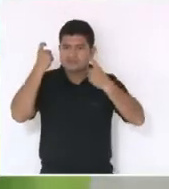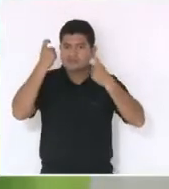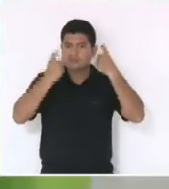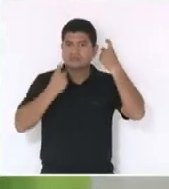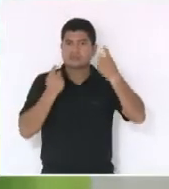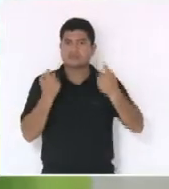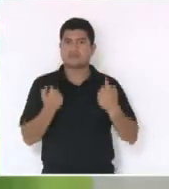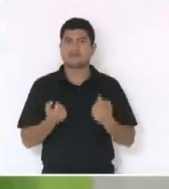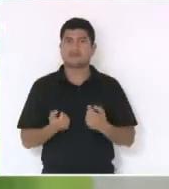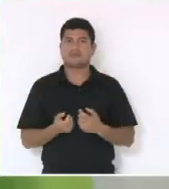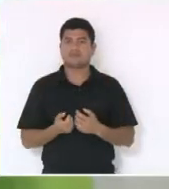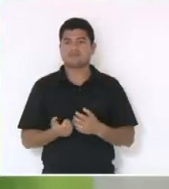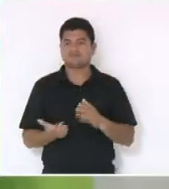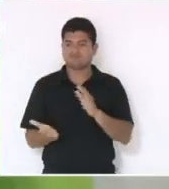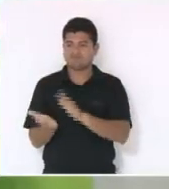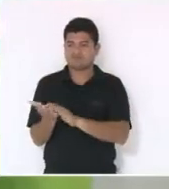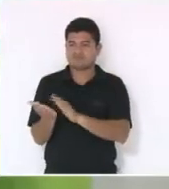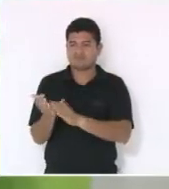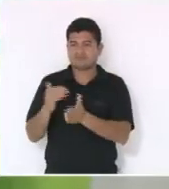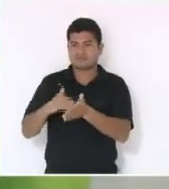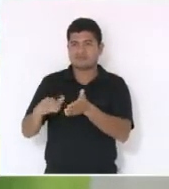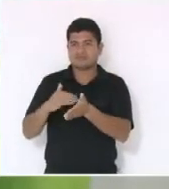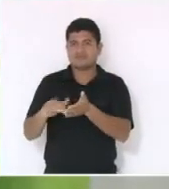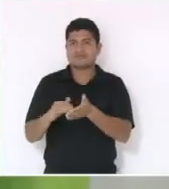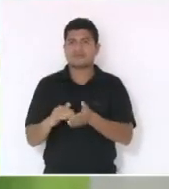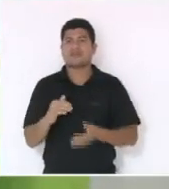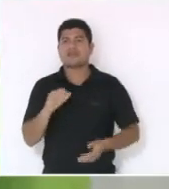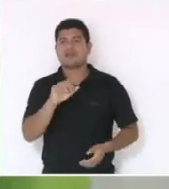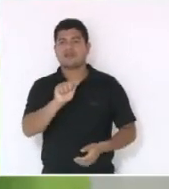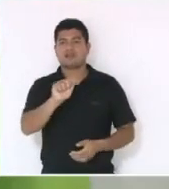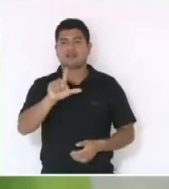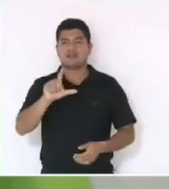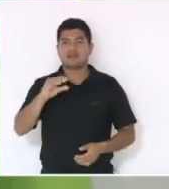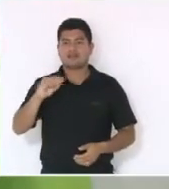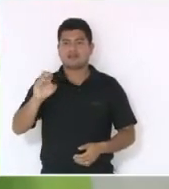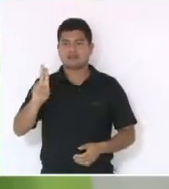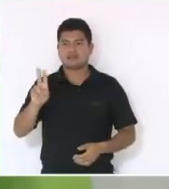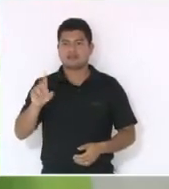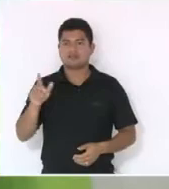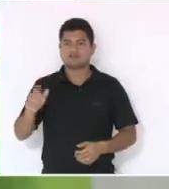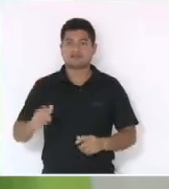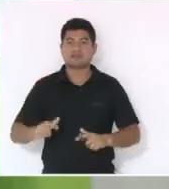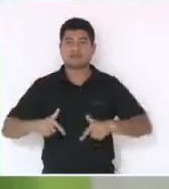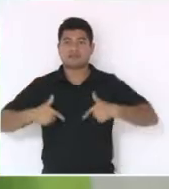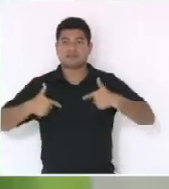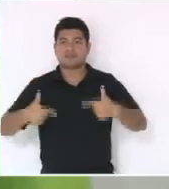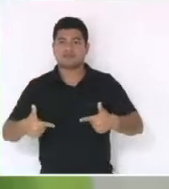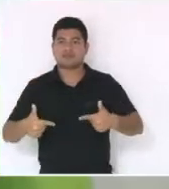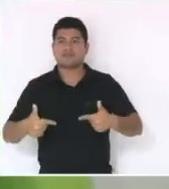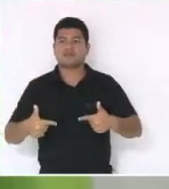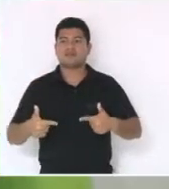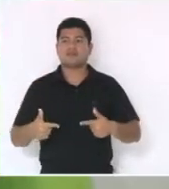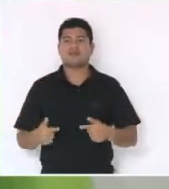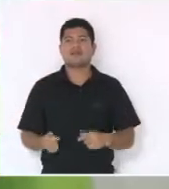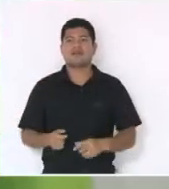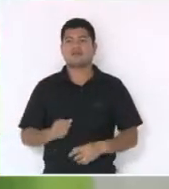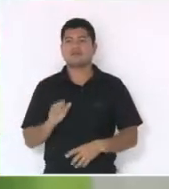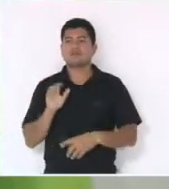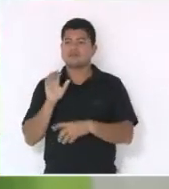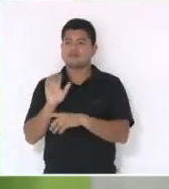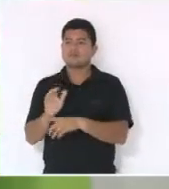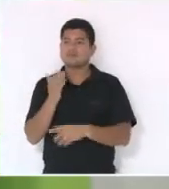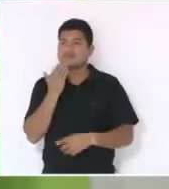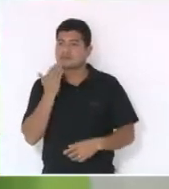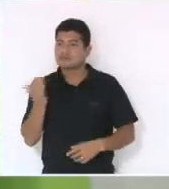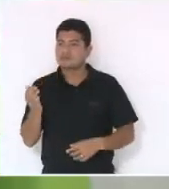parabenizar o secretário Alceu por essa sua iniciativa, por essa atender a demanda, ouvir